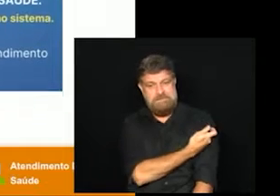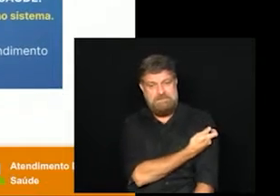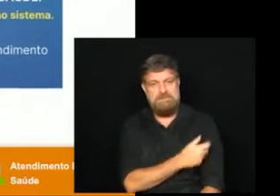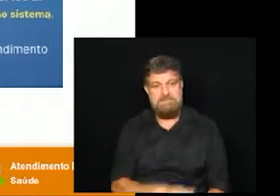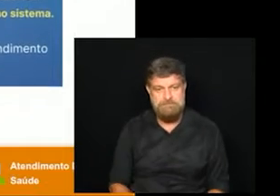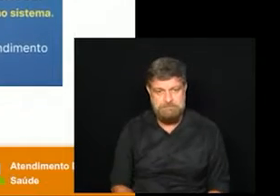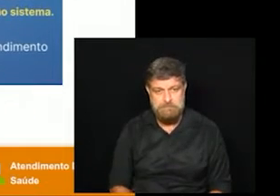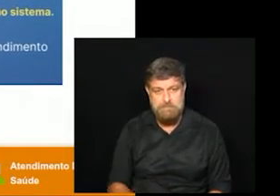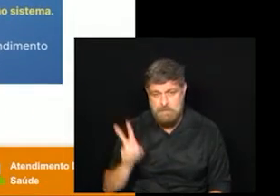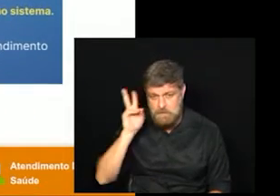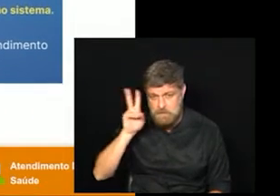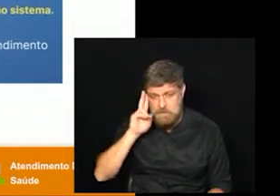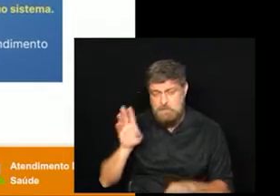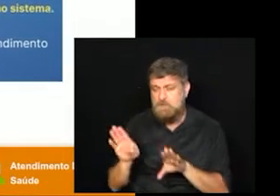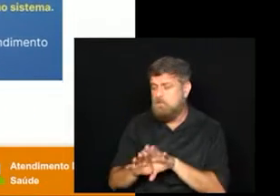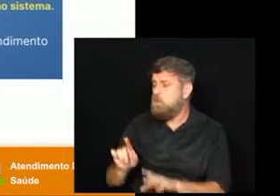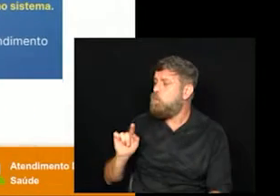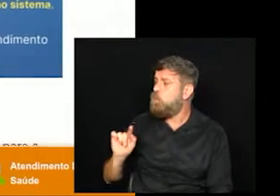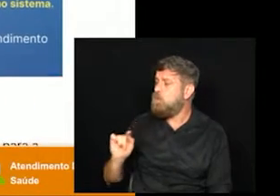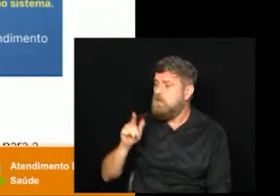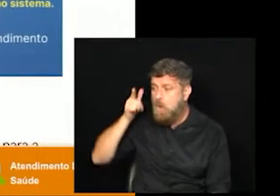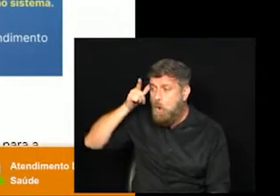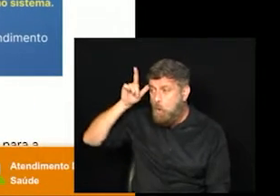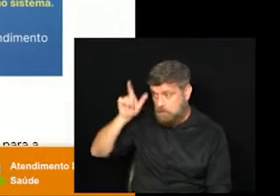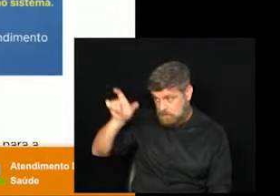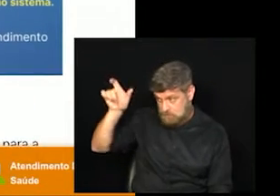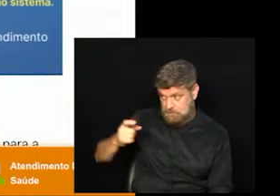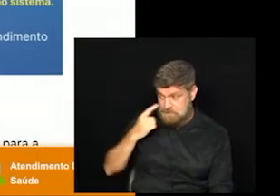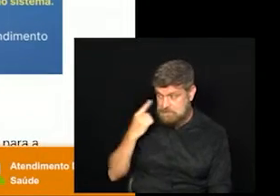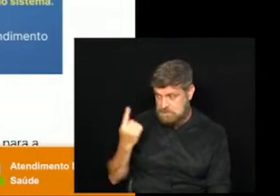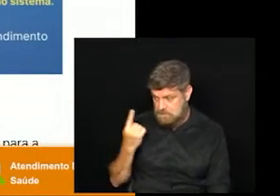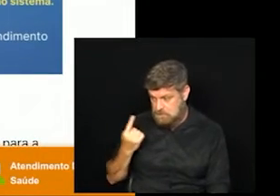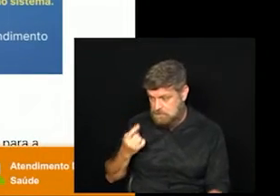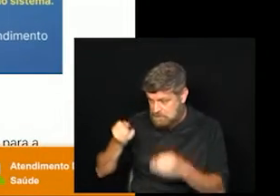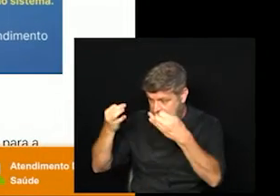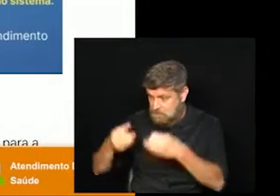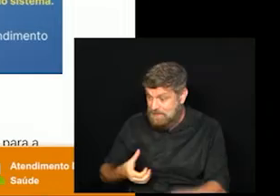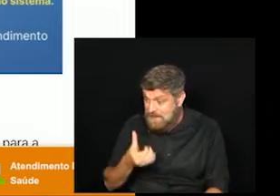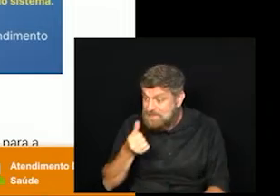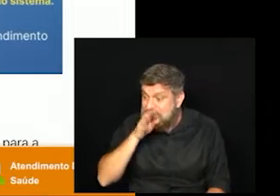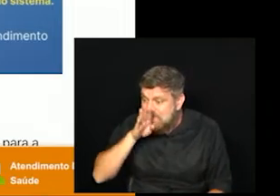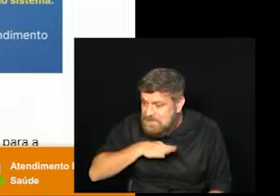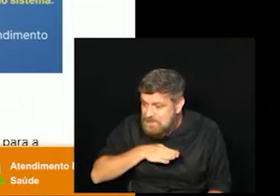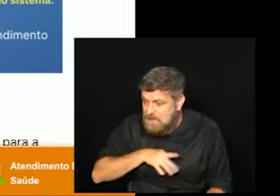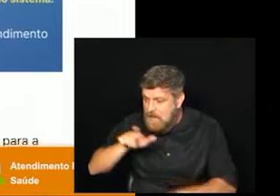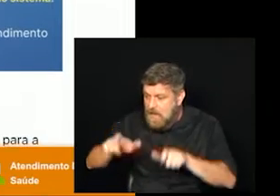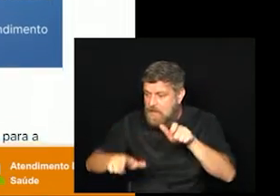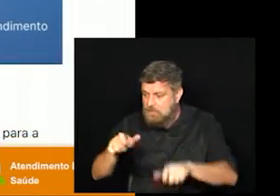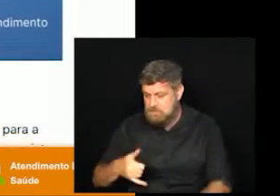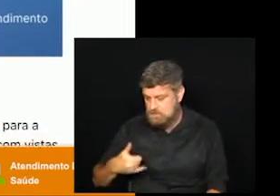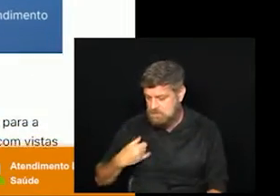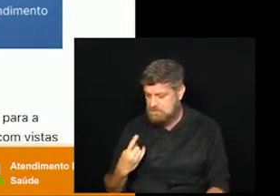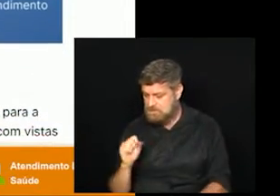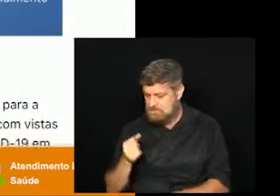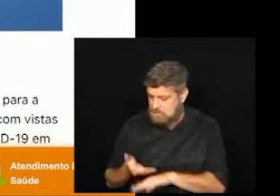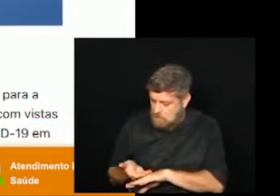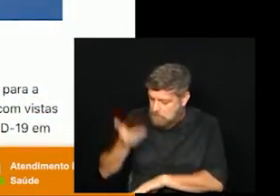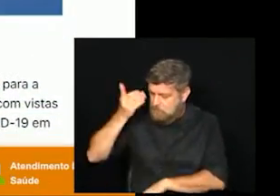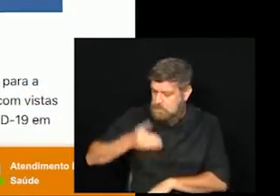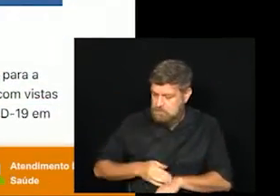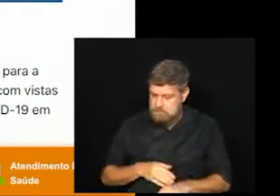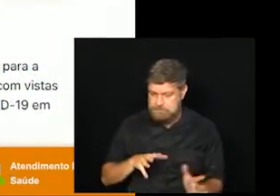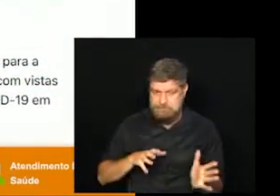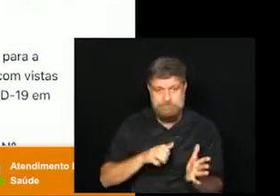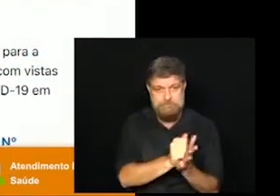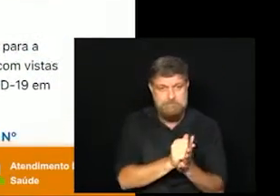vacina.campinas.sp.gov.br. Lembro também, Mina Abreu, que ontem você falou, a partir das 6 horas da tarde, as pessoas acima dos 18 anos, e